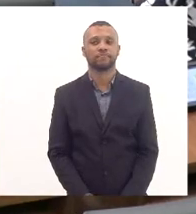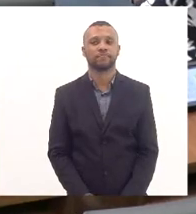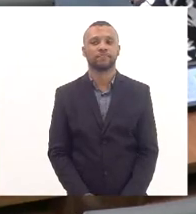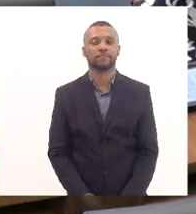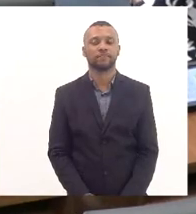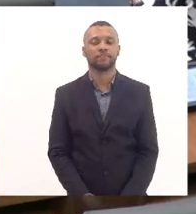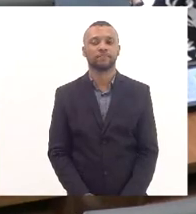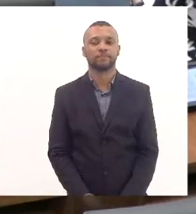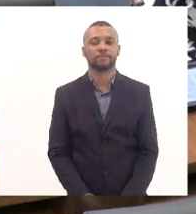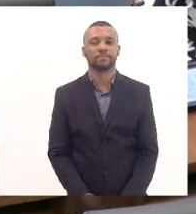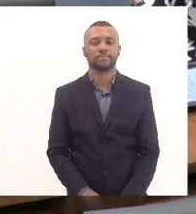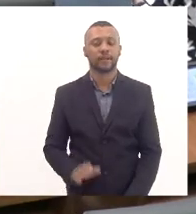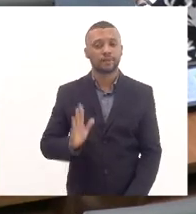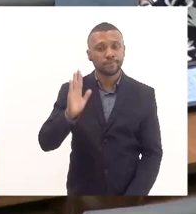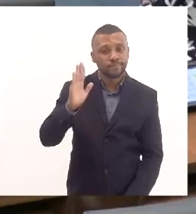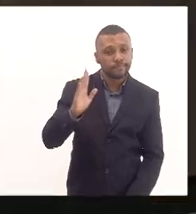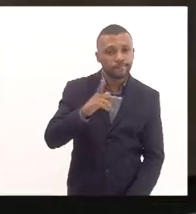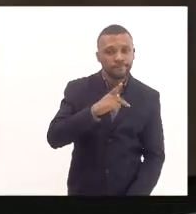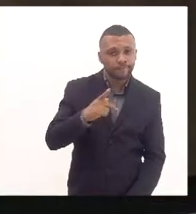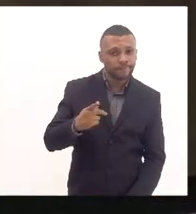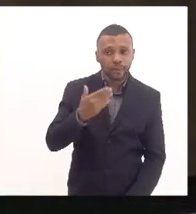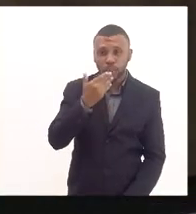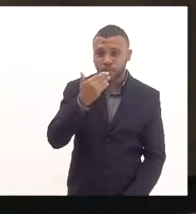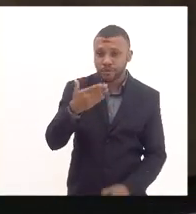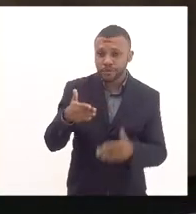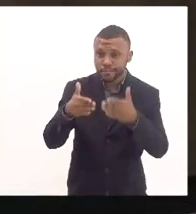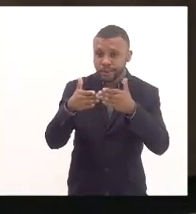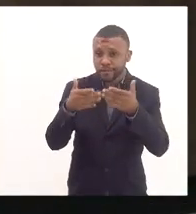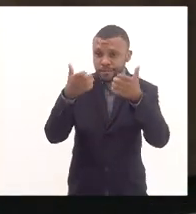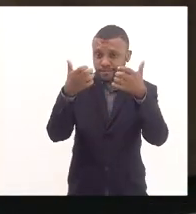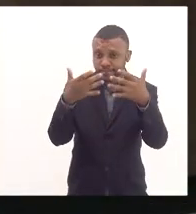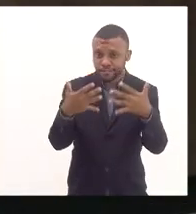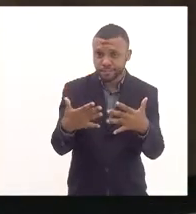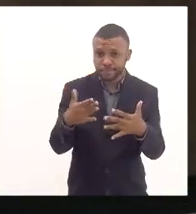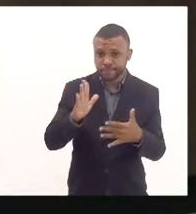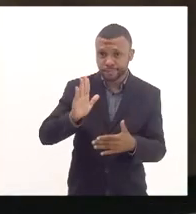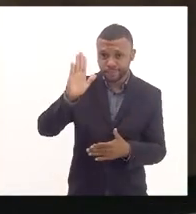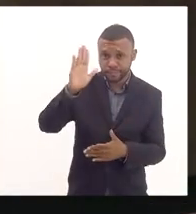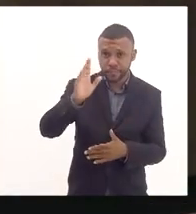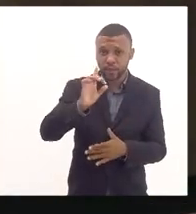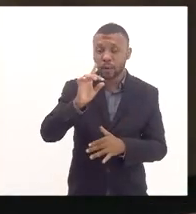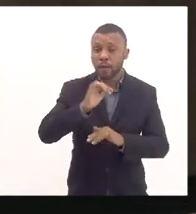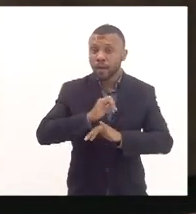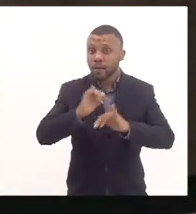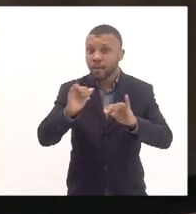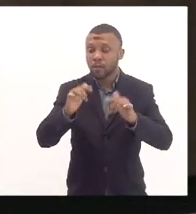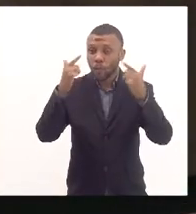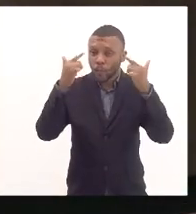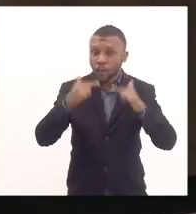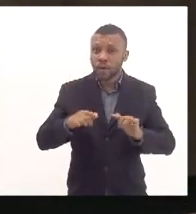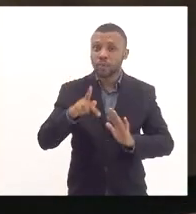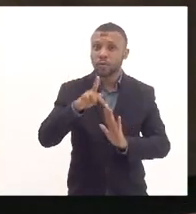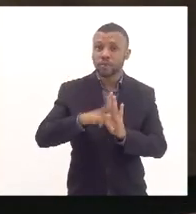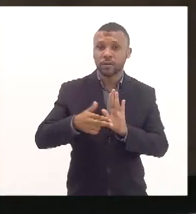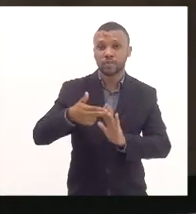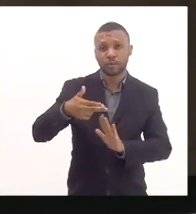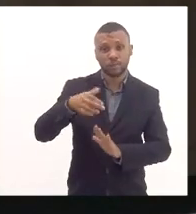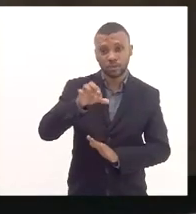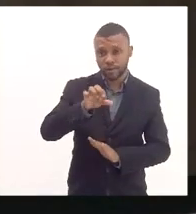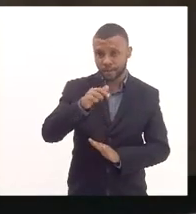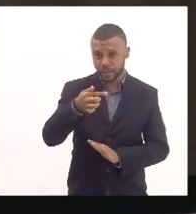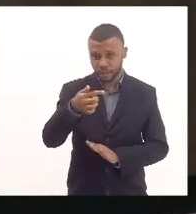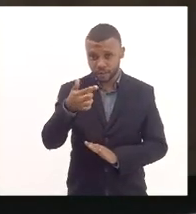o presidente quando puder uma questão de ordem Só para conseguir na abstenção no projeto resolução